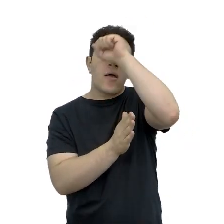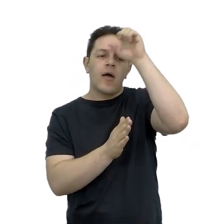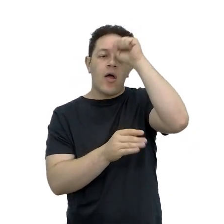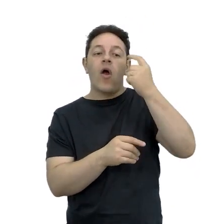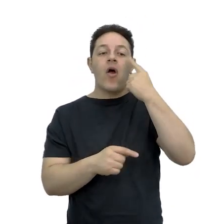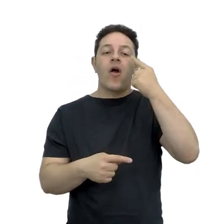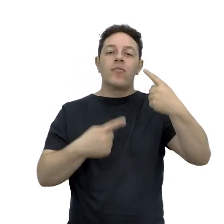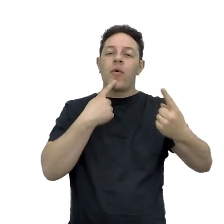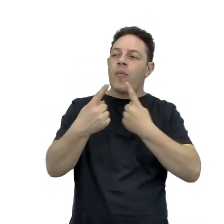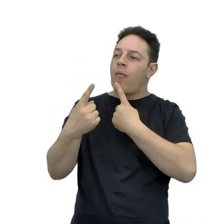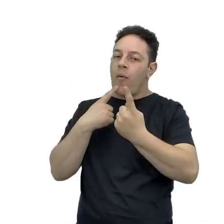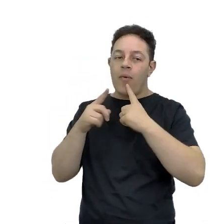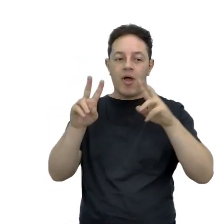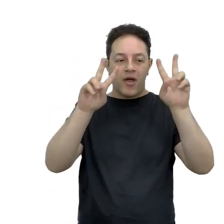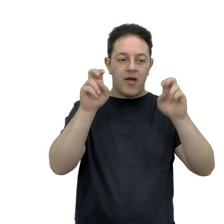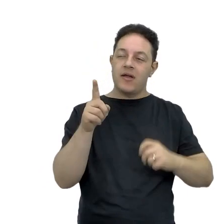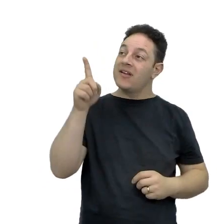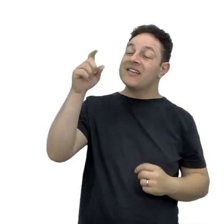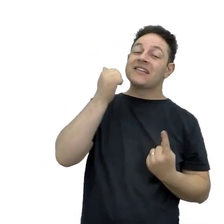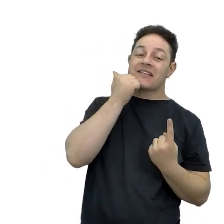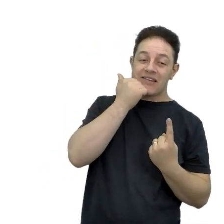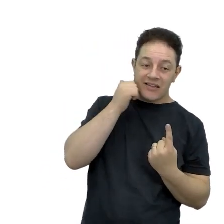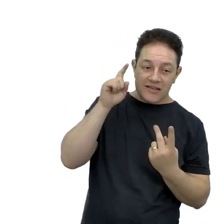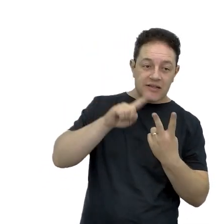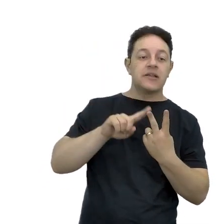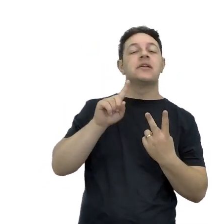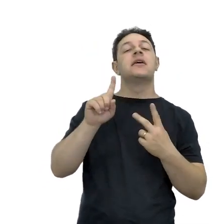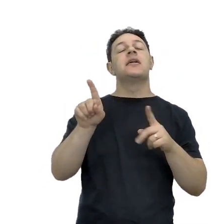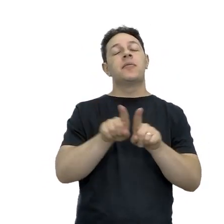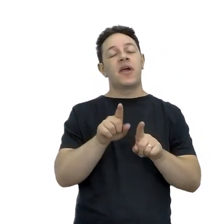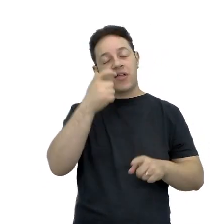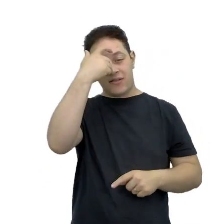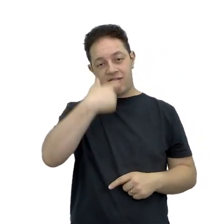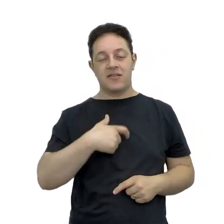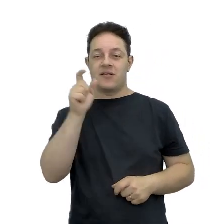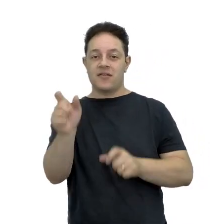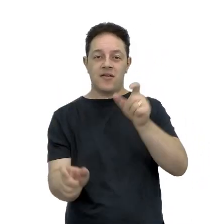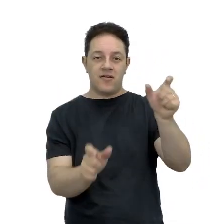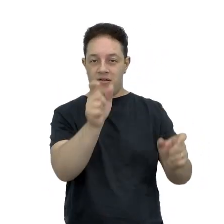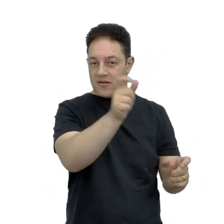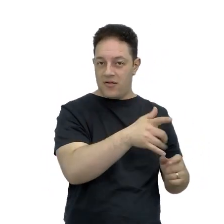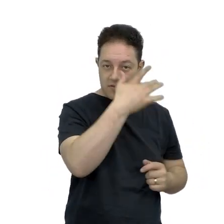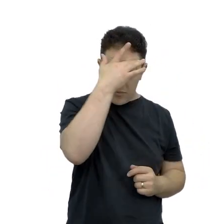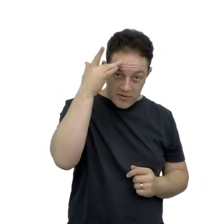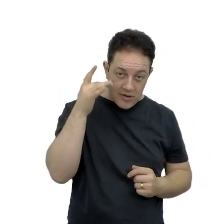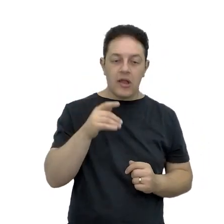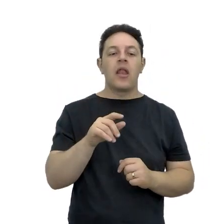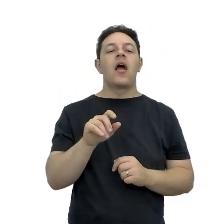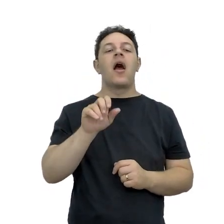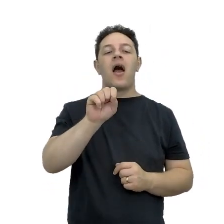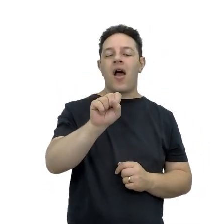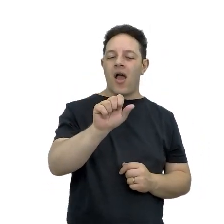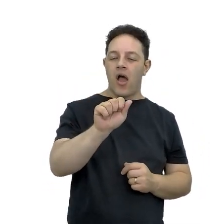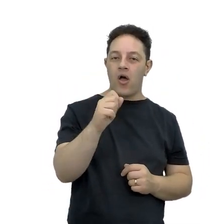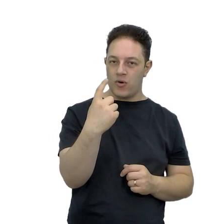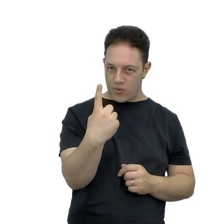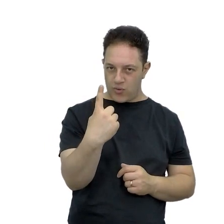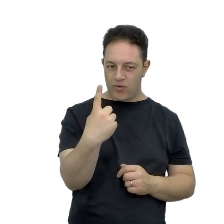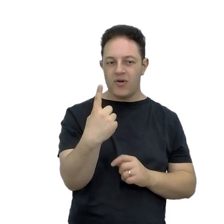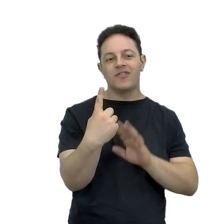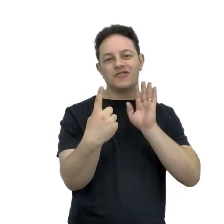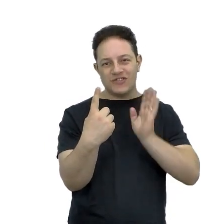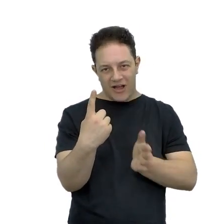nessas discussões sobre o ensino de ciências e cidadania. Então, na SA1, que a gente